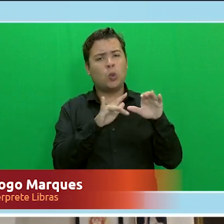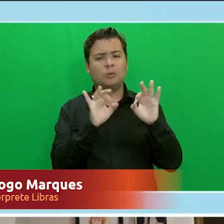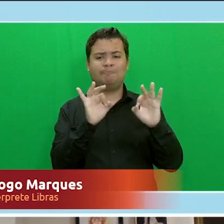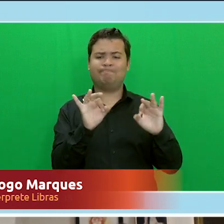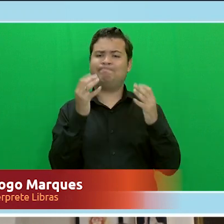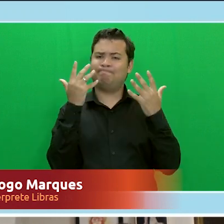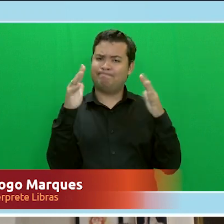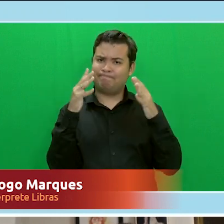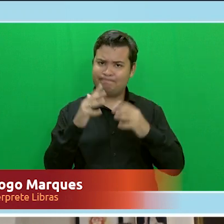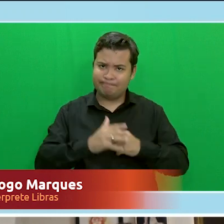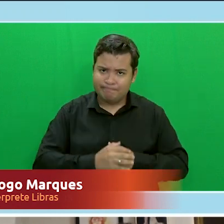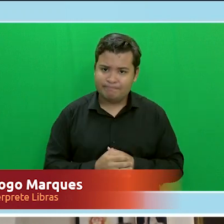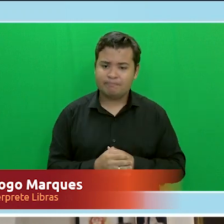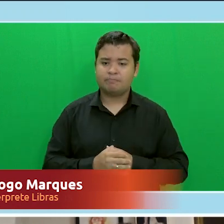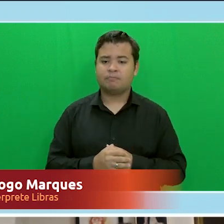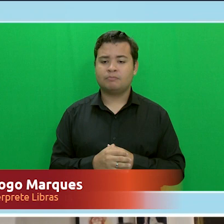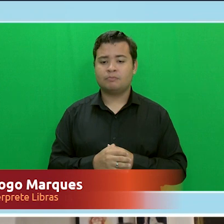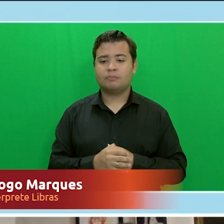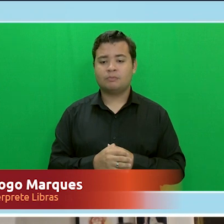e foi